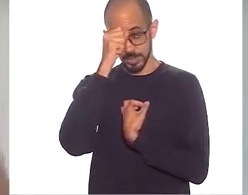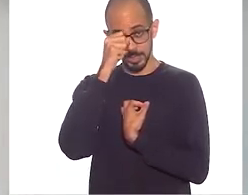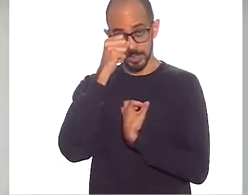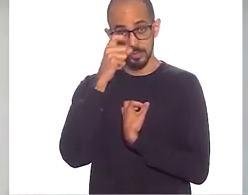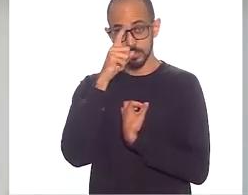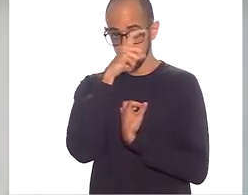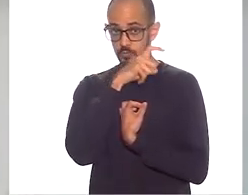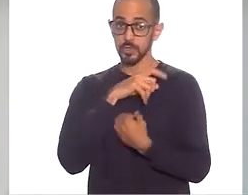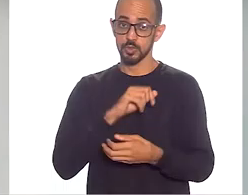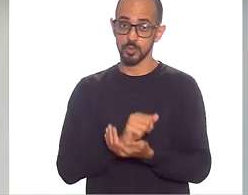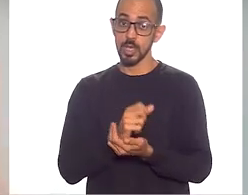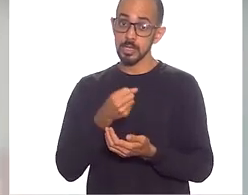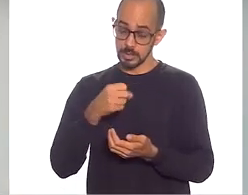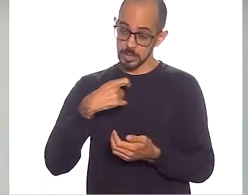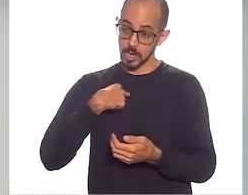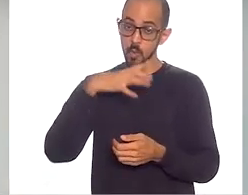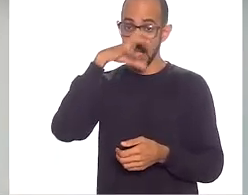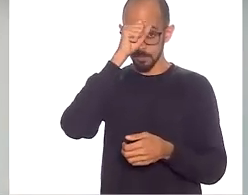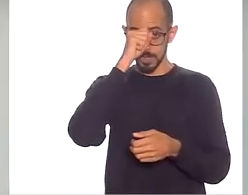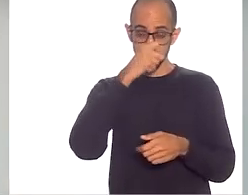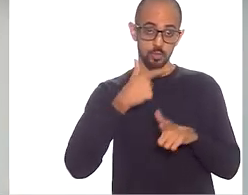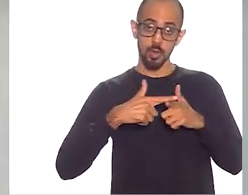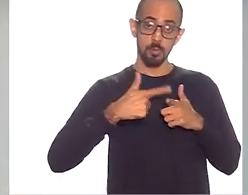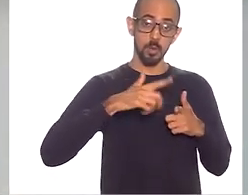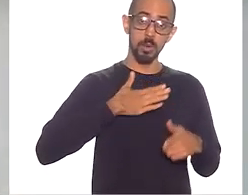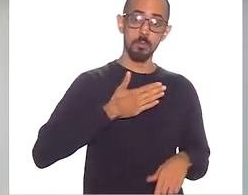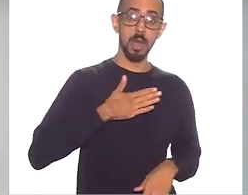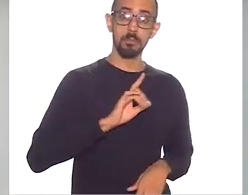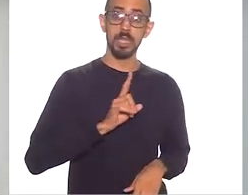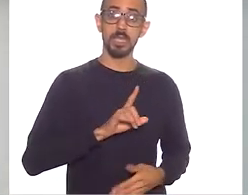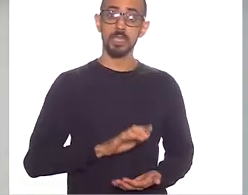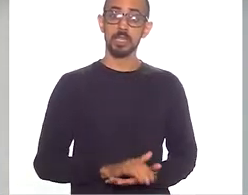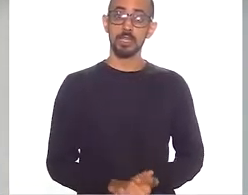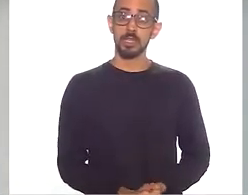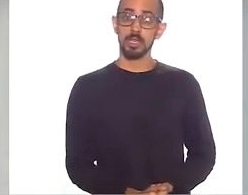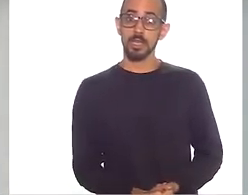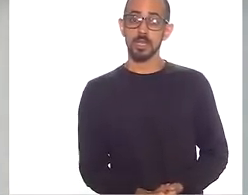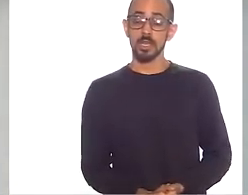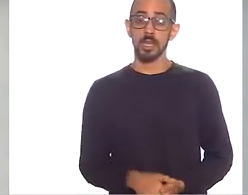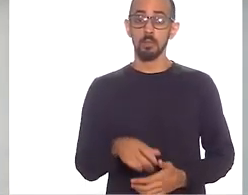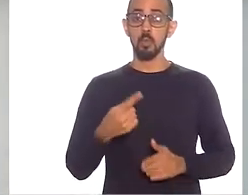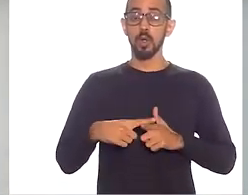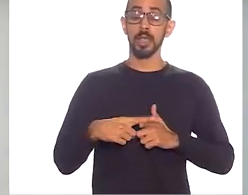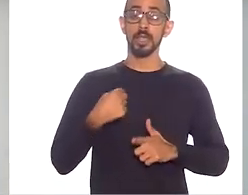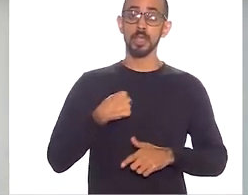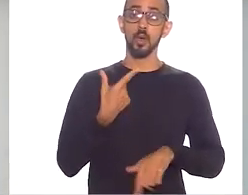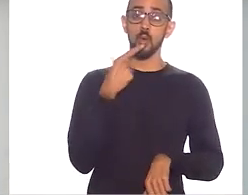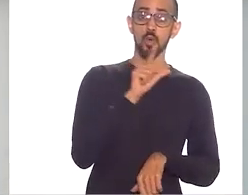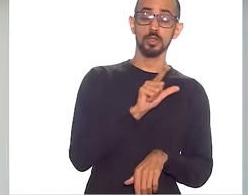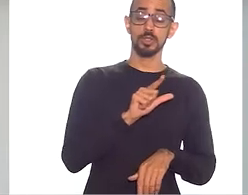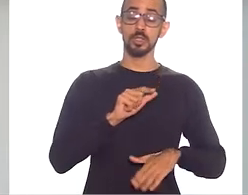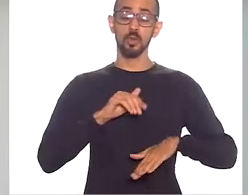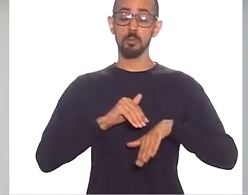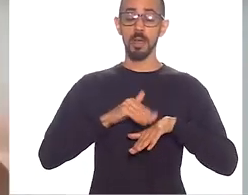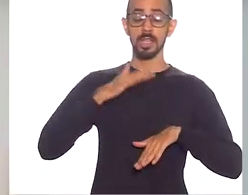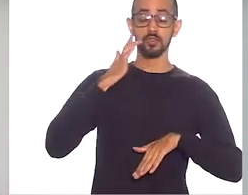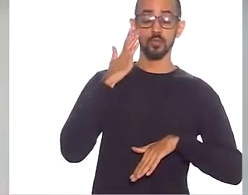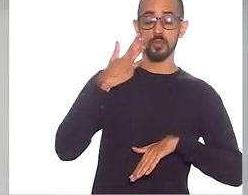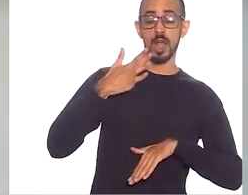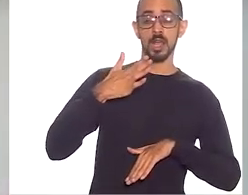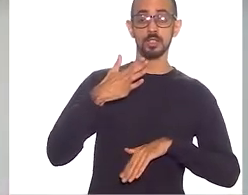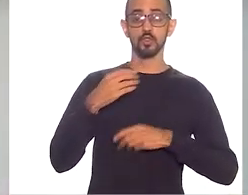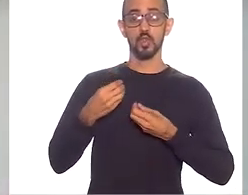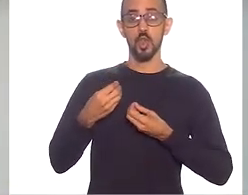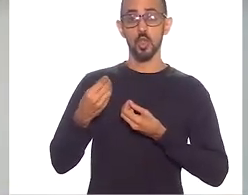educação. Se você teve educação, isso não é um problema para você. Foi aquele exemplo que eu te dei. Por que que a gente consegue com